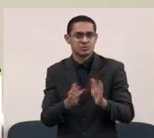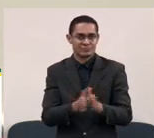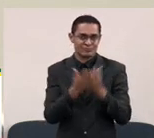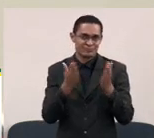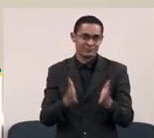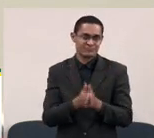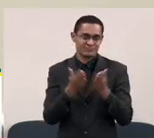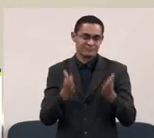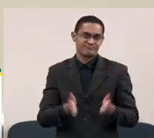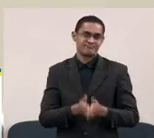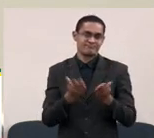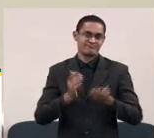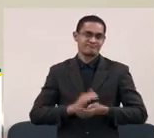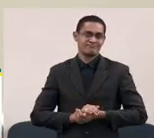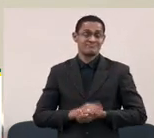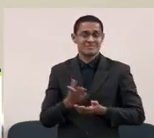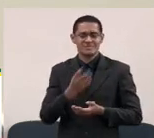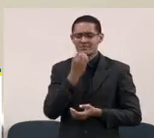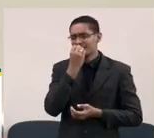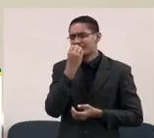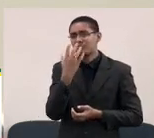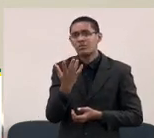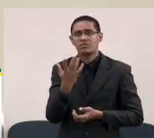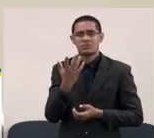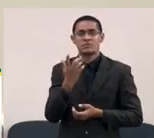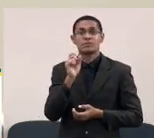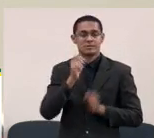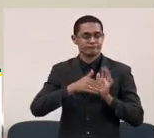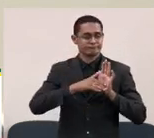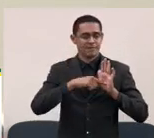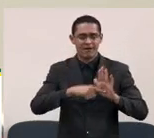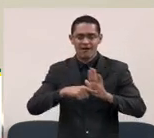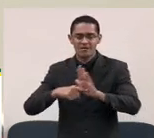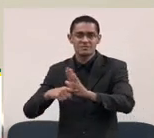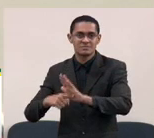coisa tão bom, e não é difícil fazer.